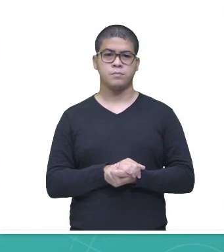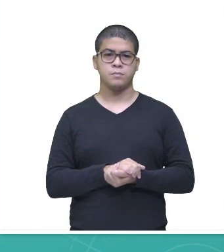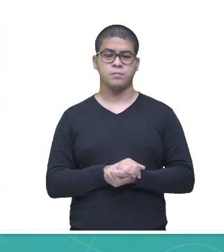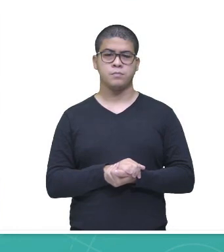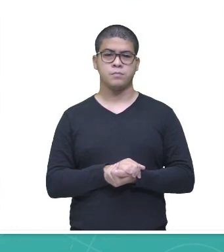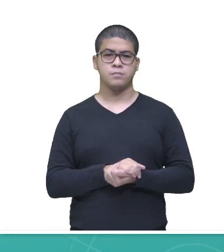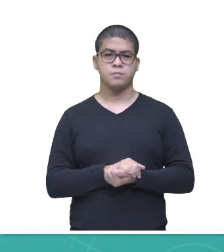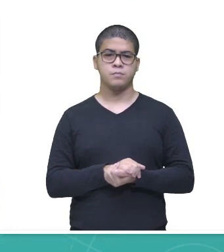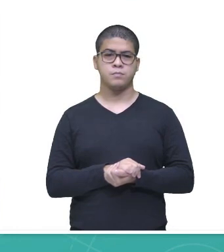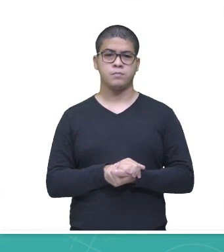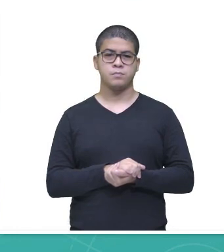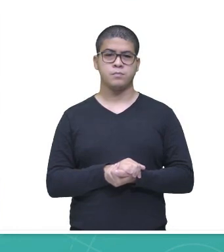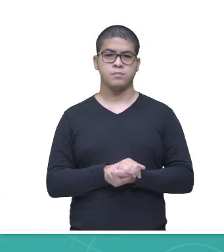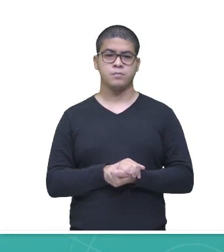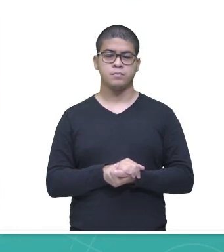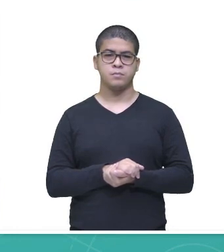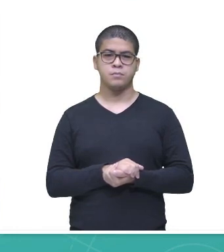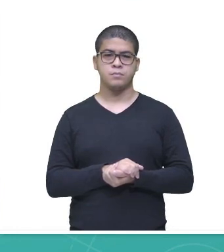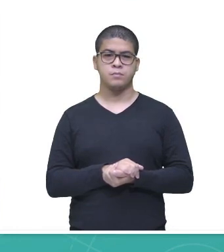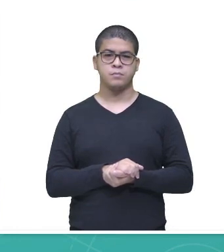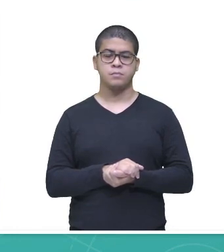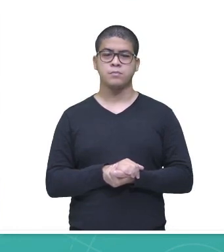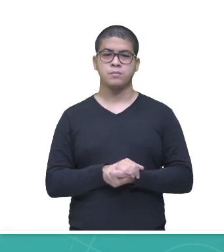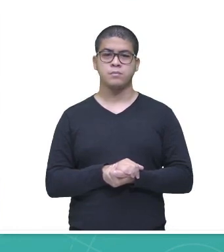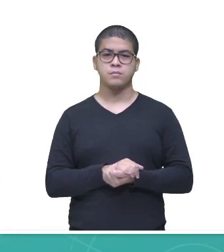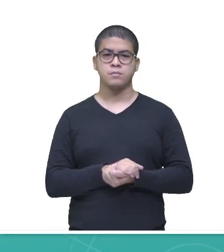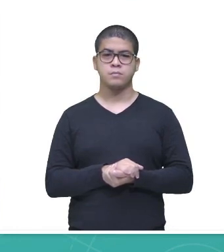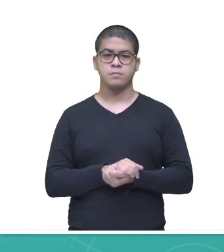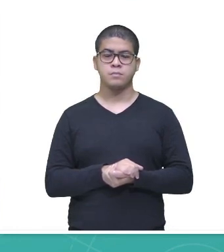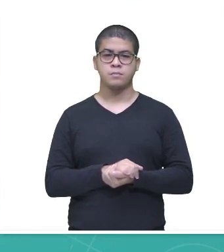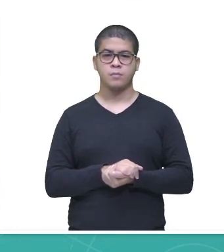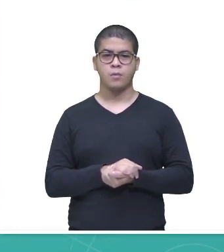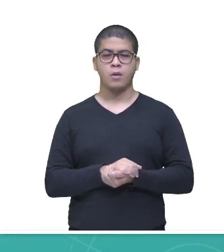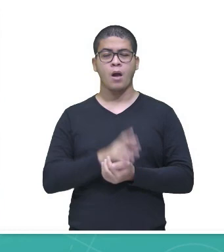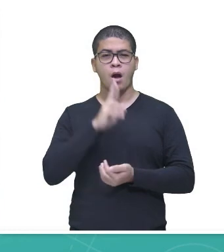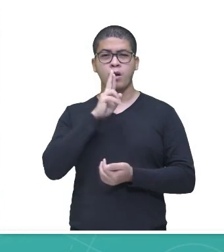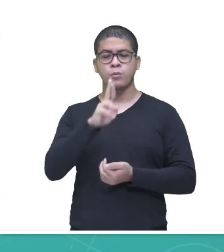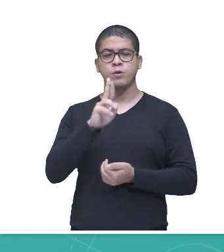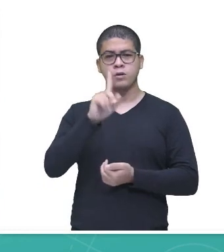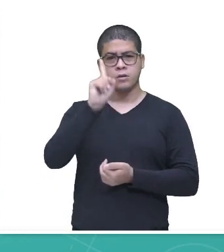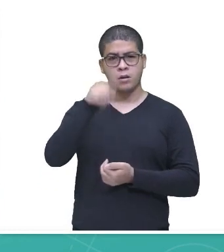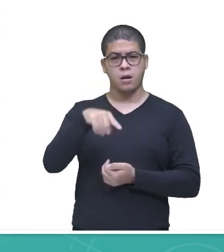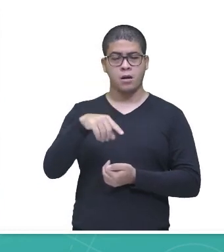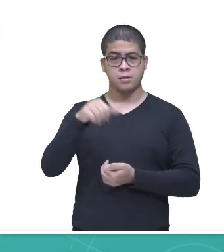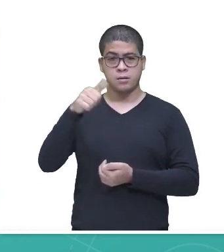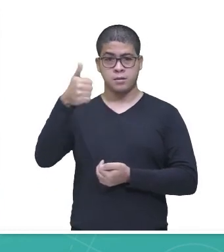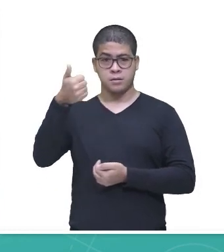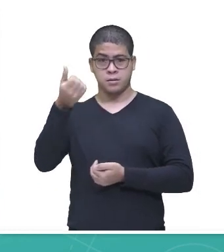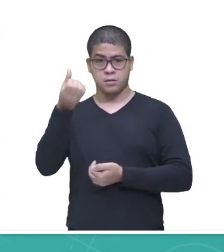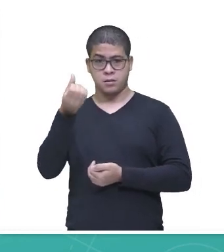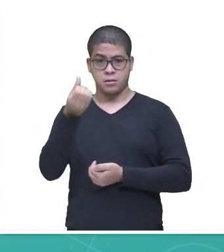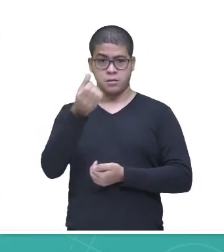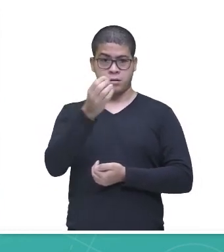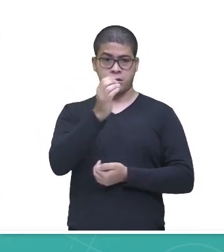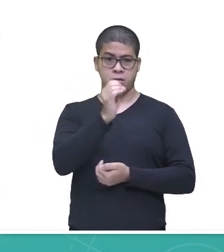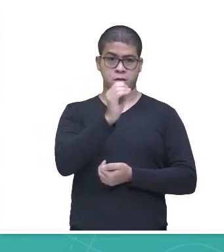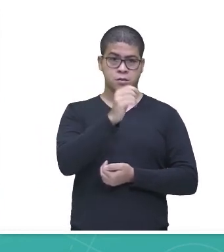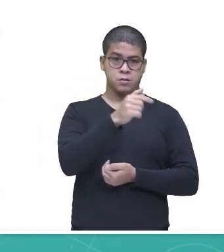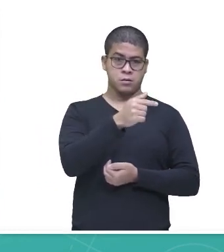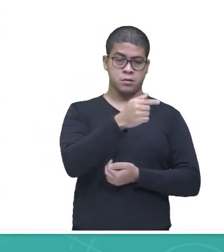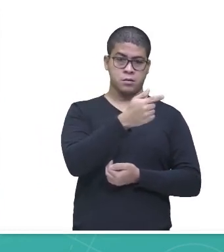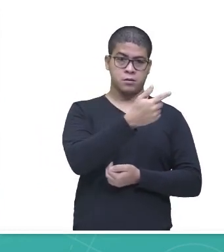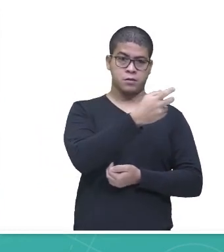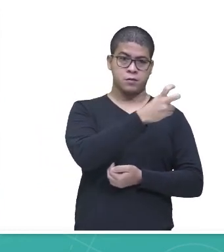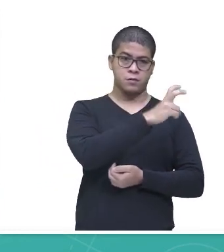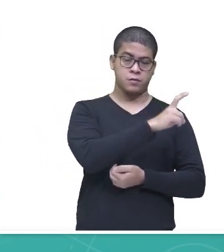E o resultado que a gente tem é 16 graus, 7 minutos e 25 segundos. O que que a